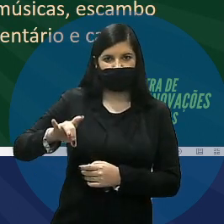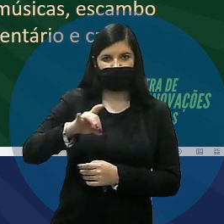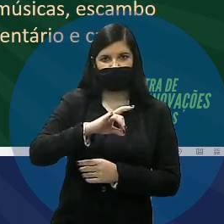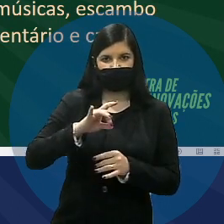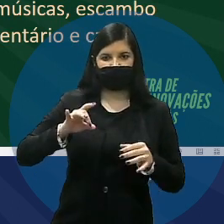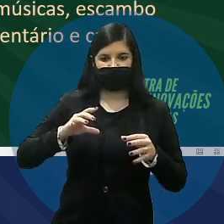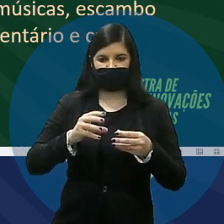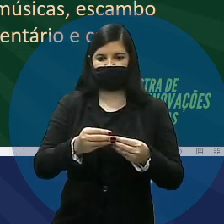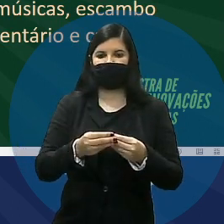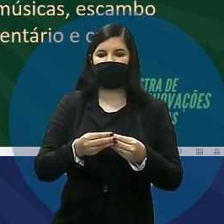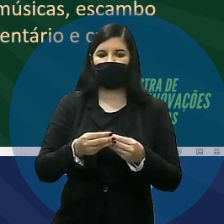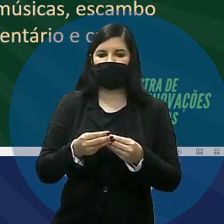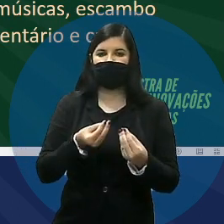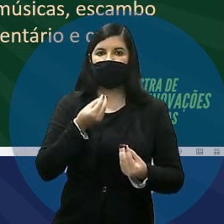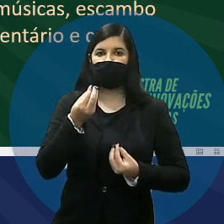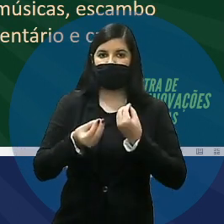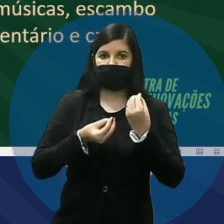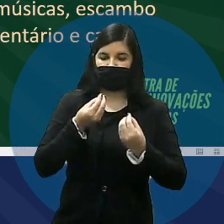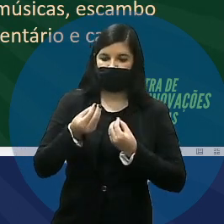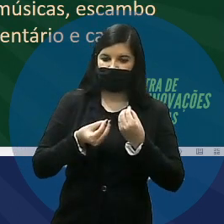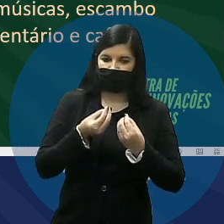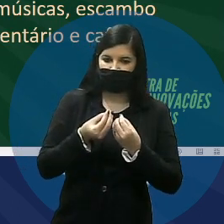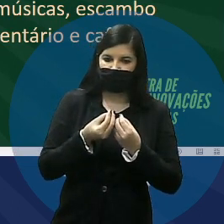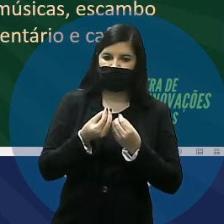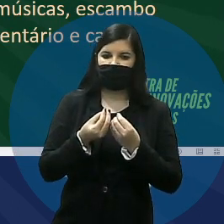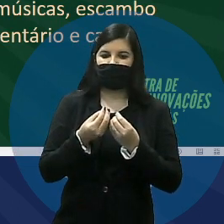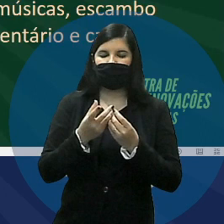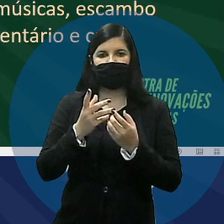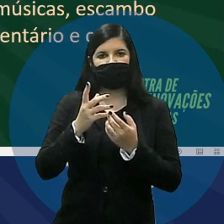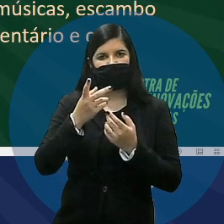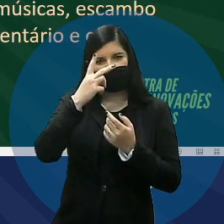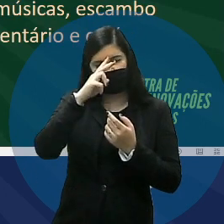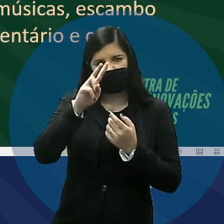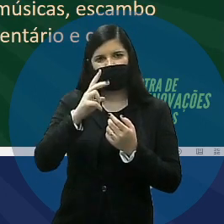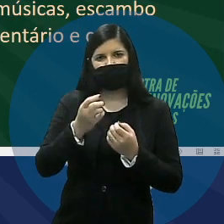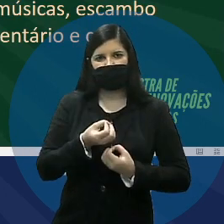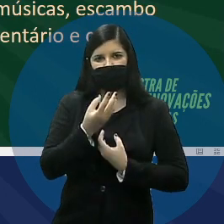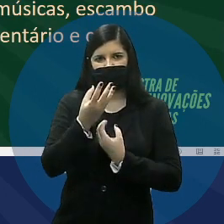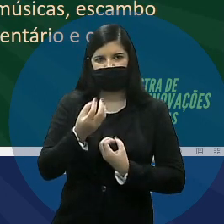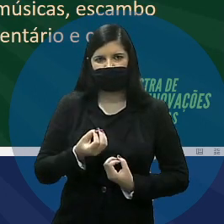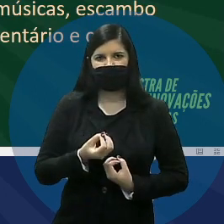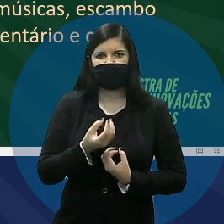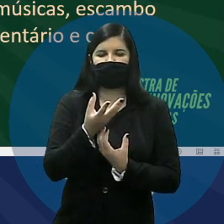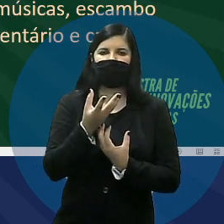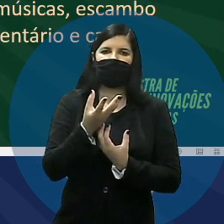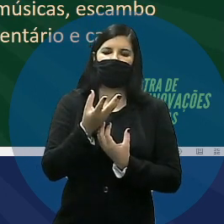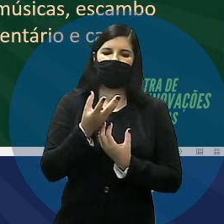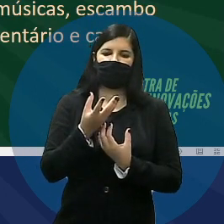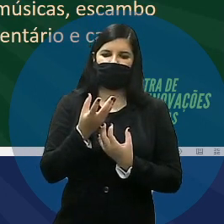Então, contos, crônicas, poesia,